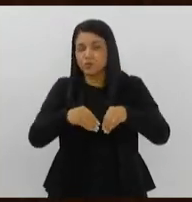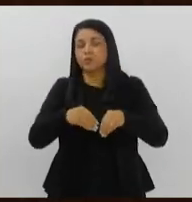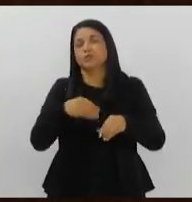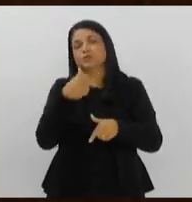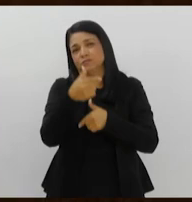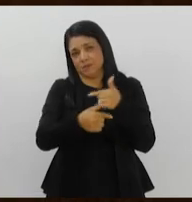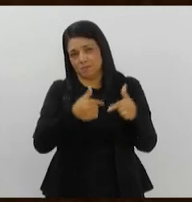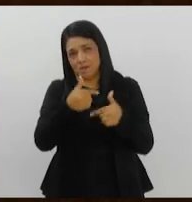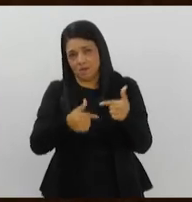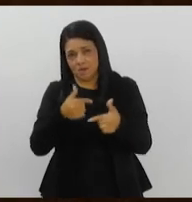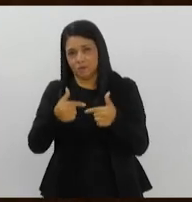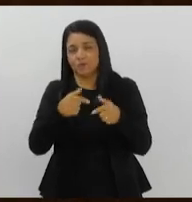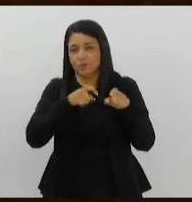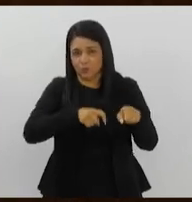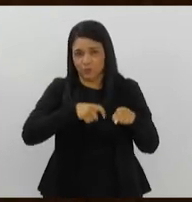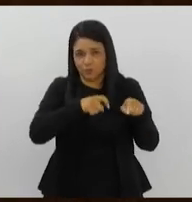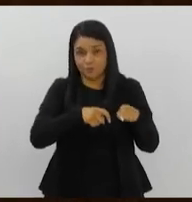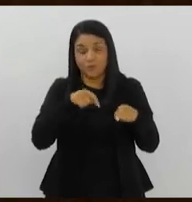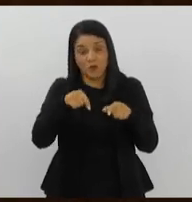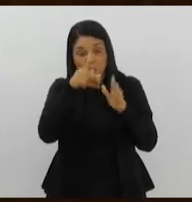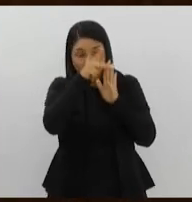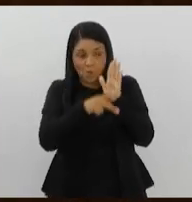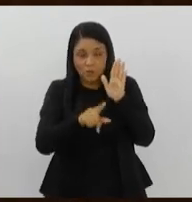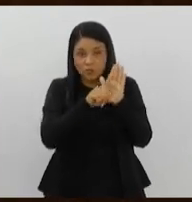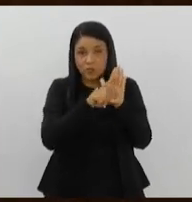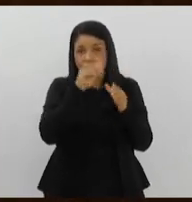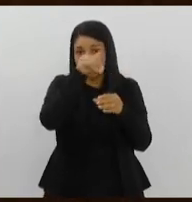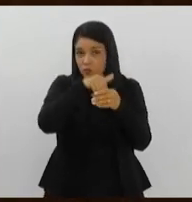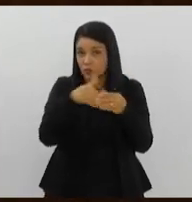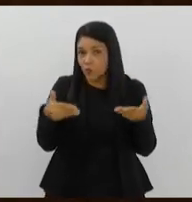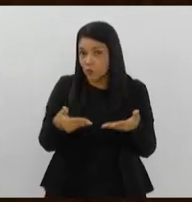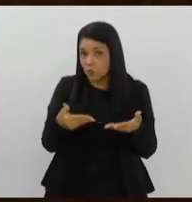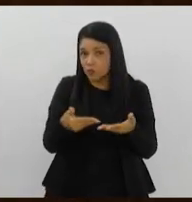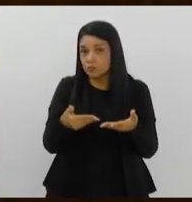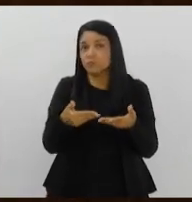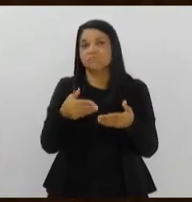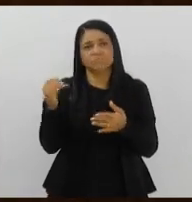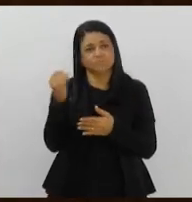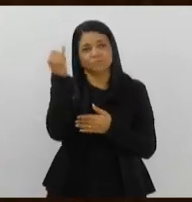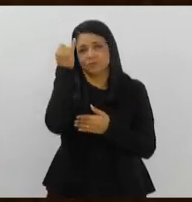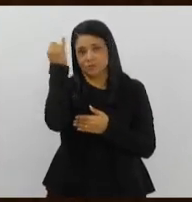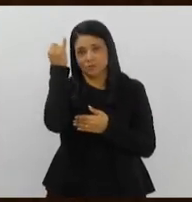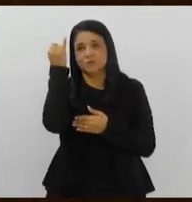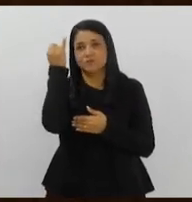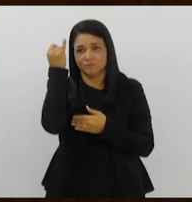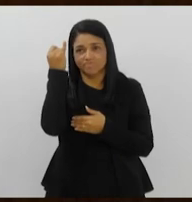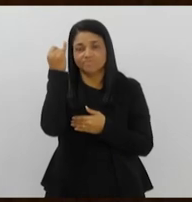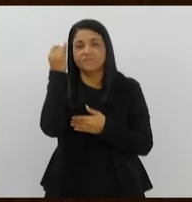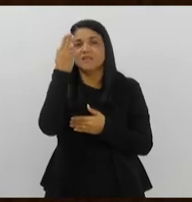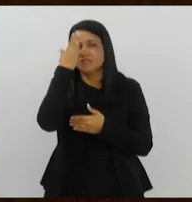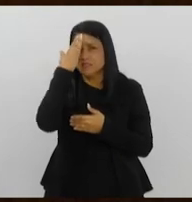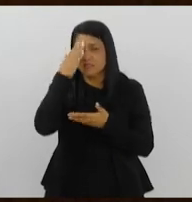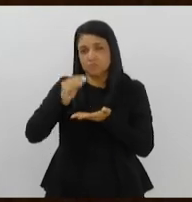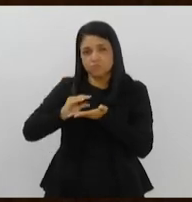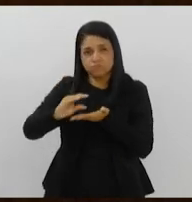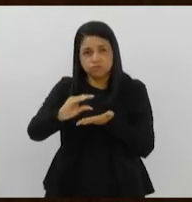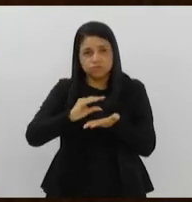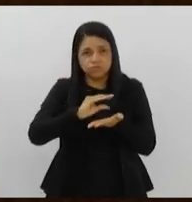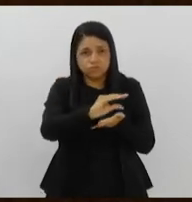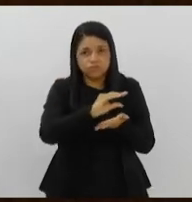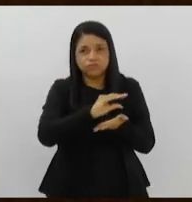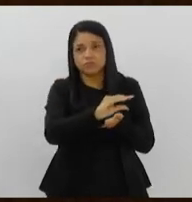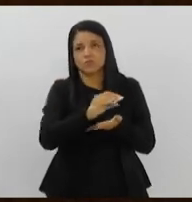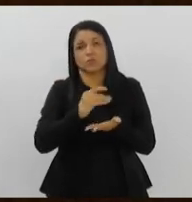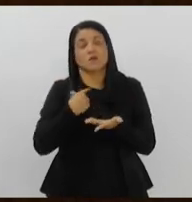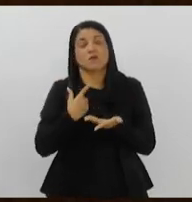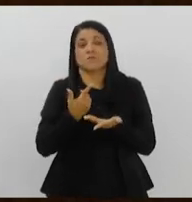rurais. Então, um projeto como esse aqui, votado hoje, é um projeto de suma importância. A gente sabe que a verba destinada não é suficiente